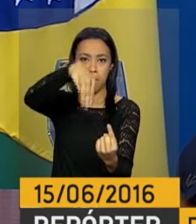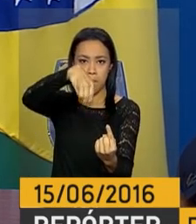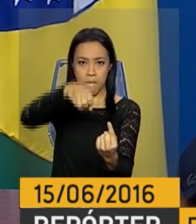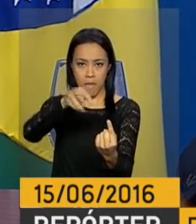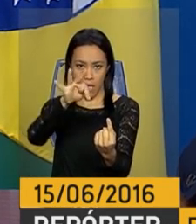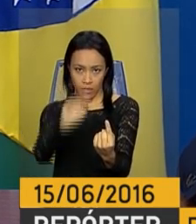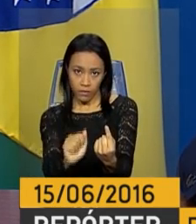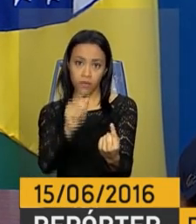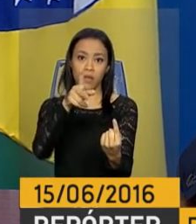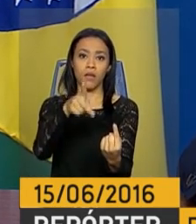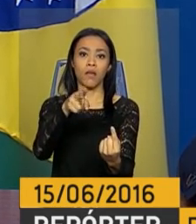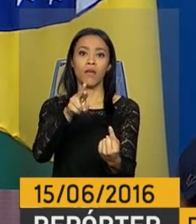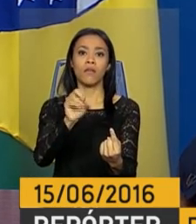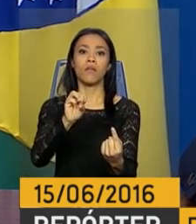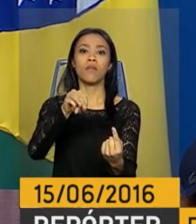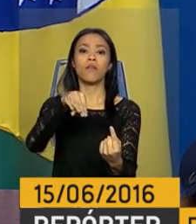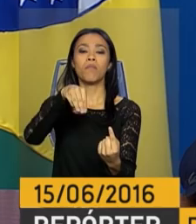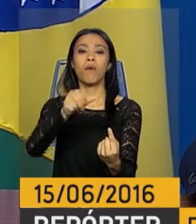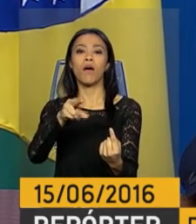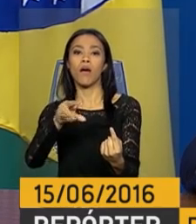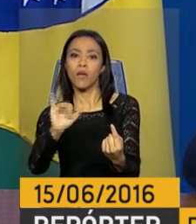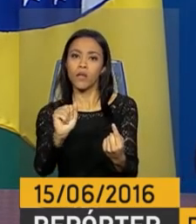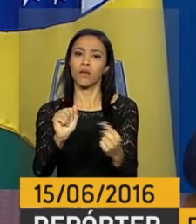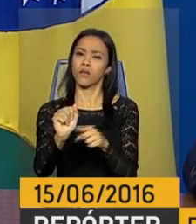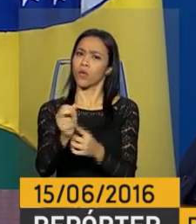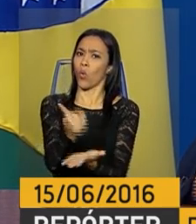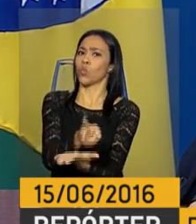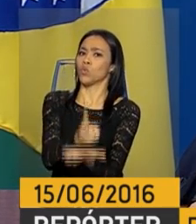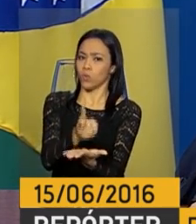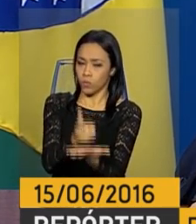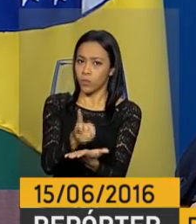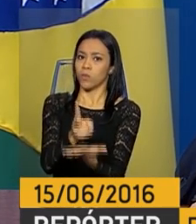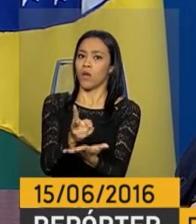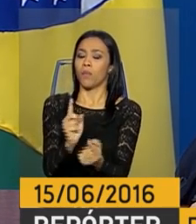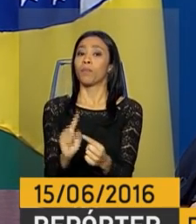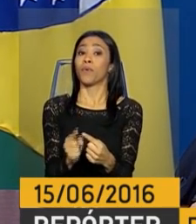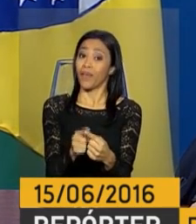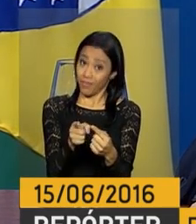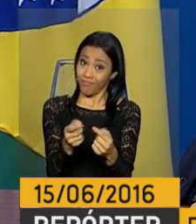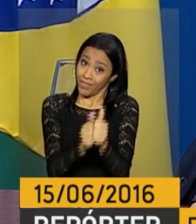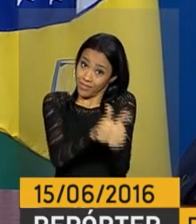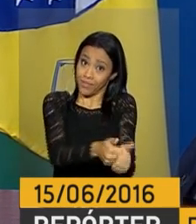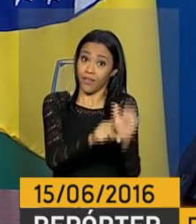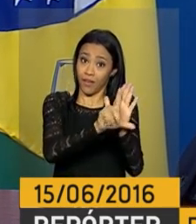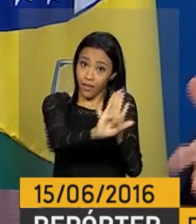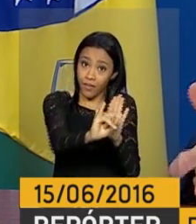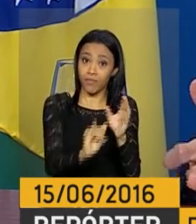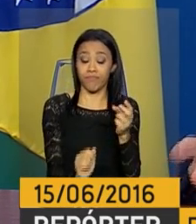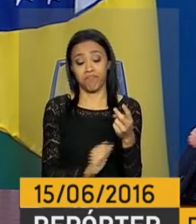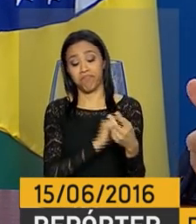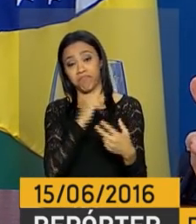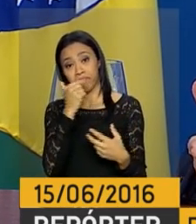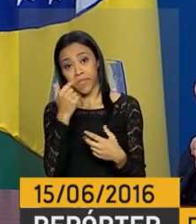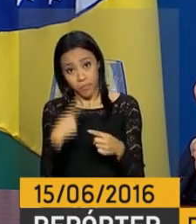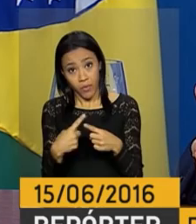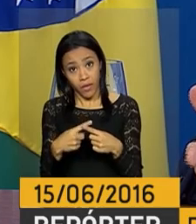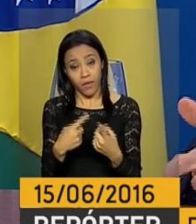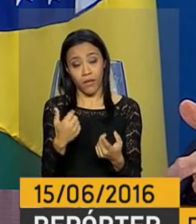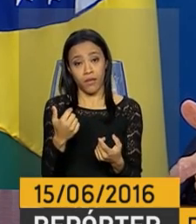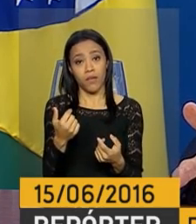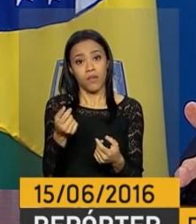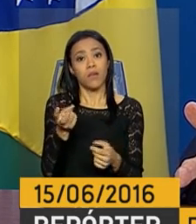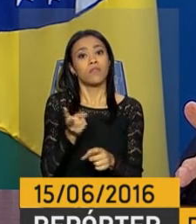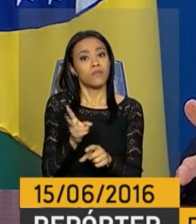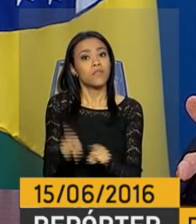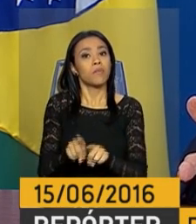é continuar com meta primária. Primeiro porque tá na lei. Segundo, que é importante manter o